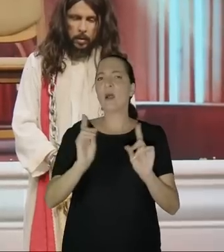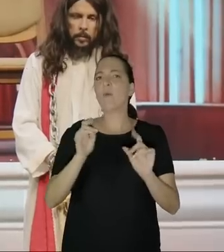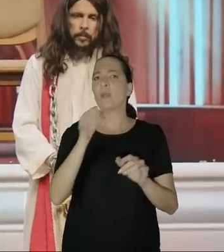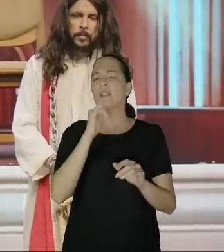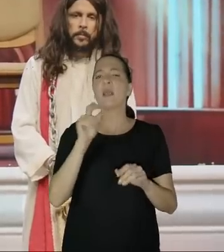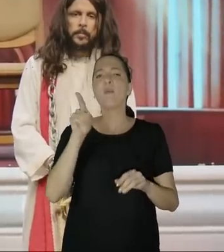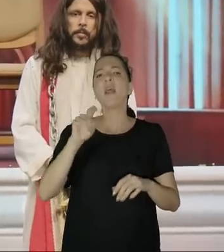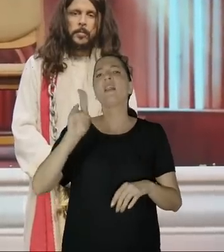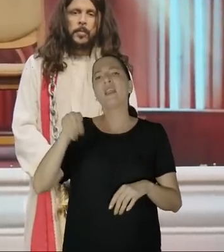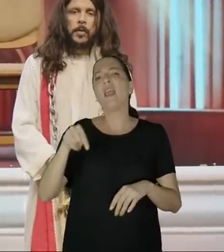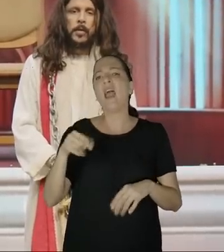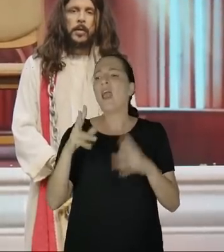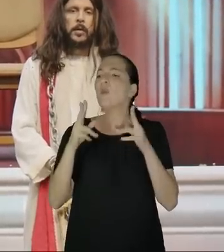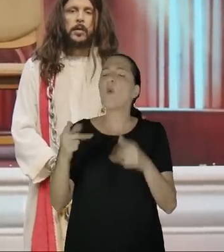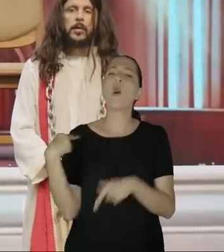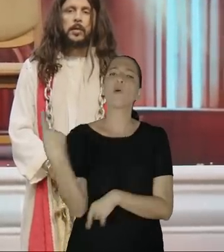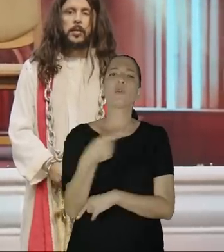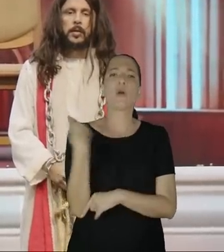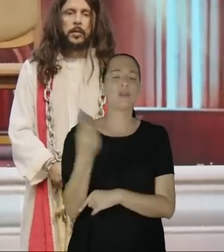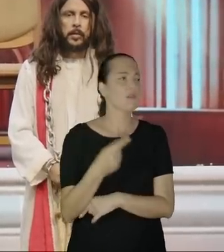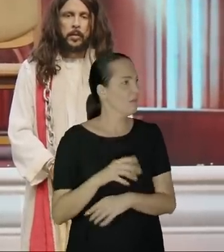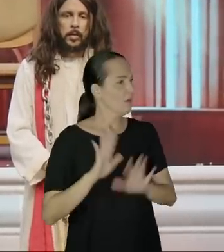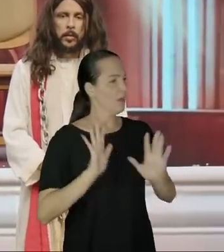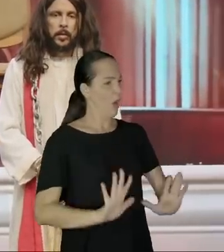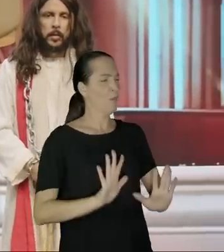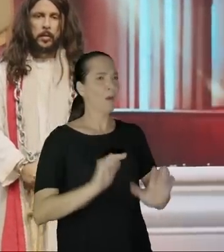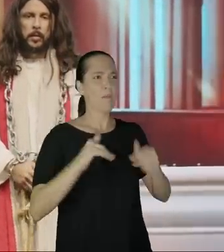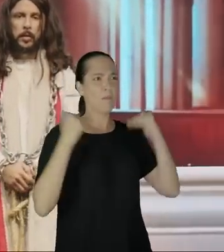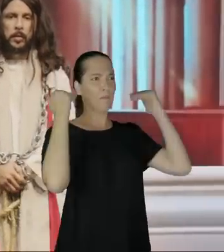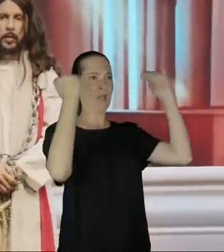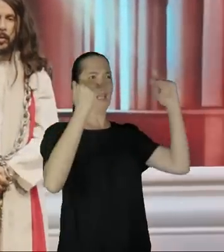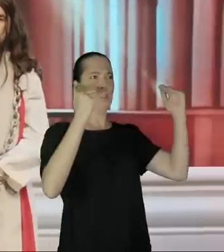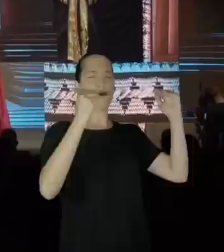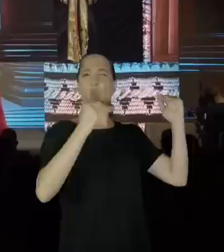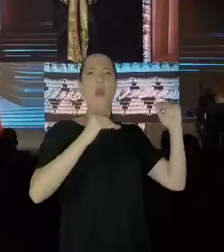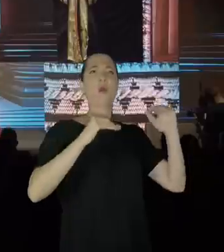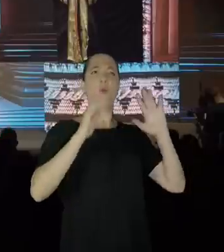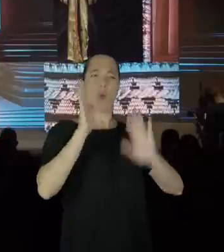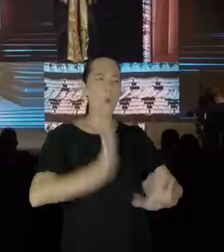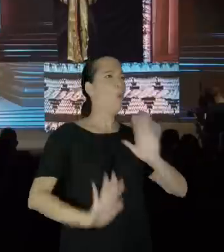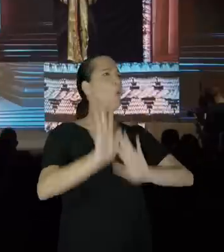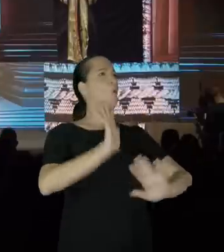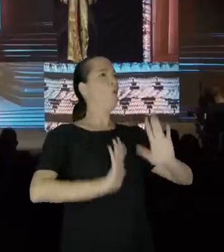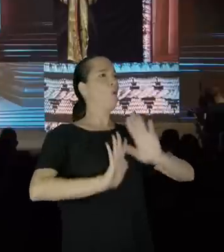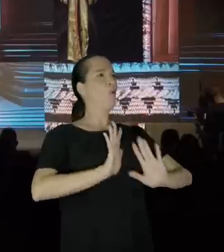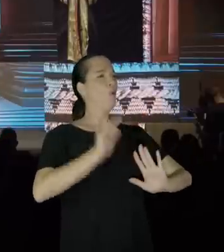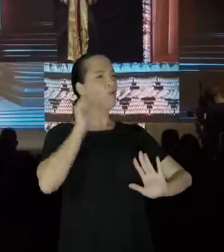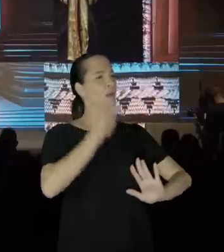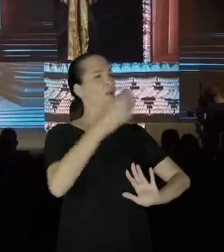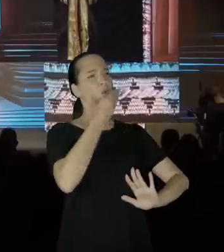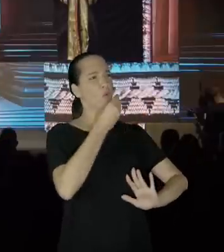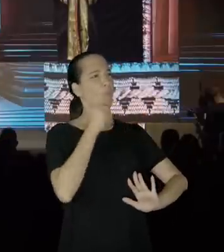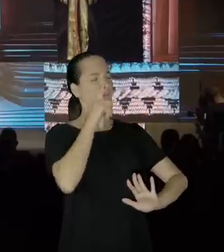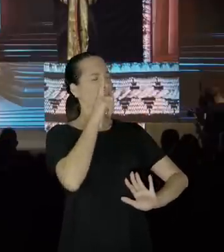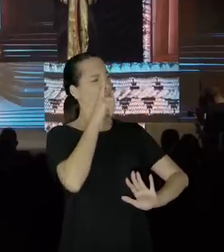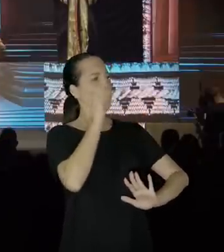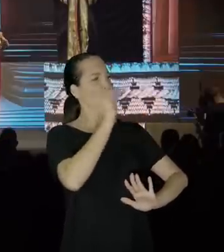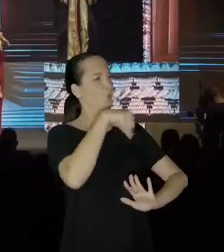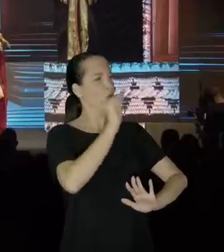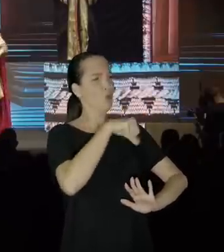judeu como nós. Nobres mestres dessa assembleia, não se deixem enganar. Este homem é